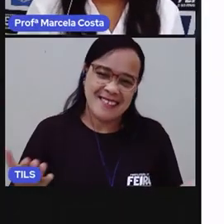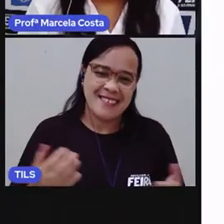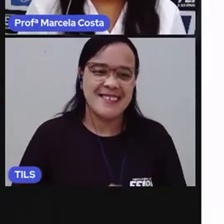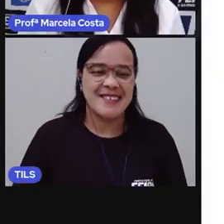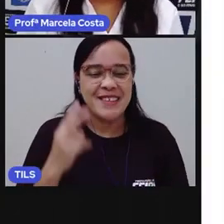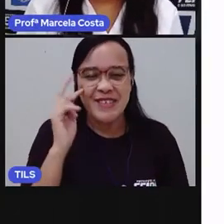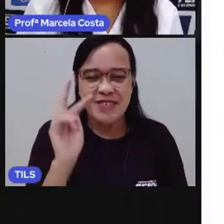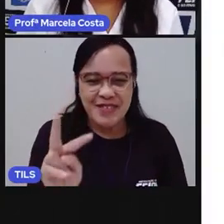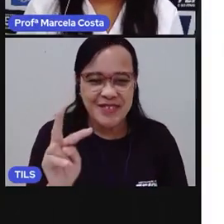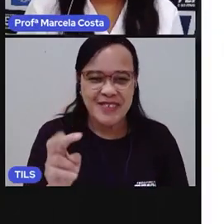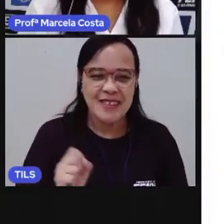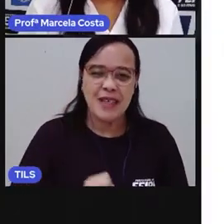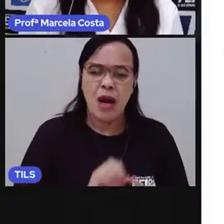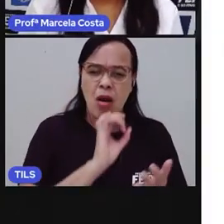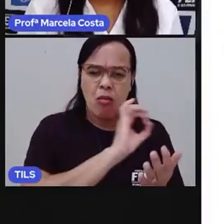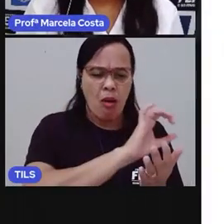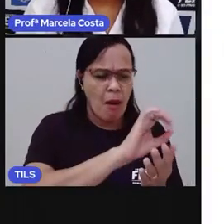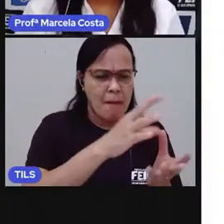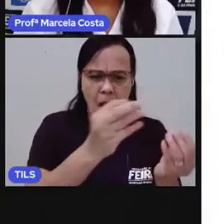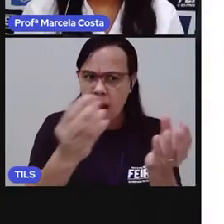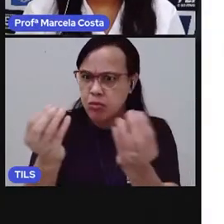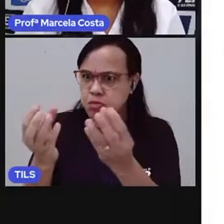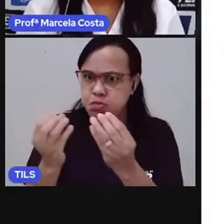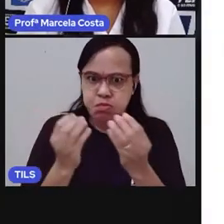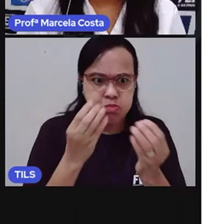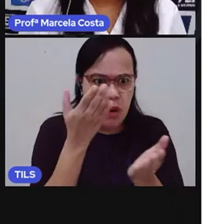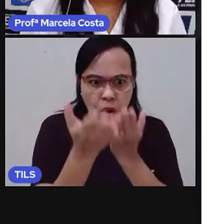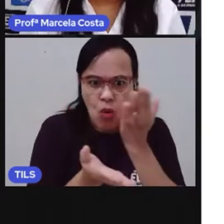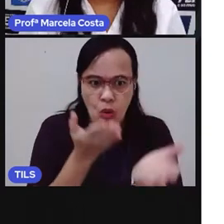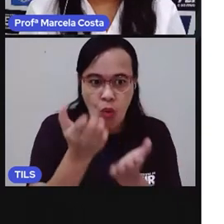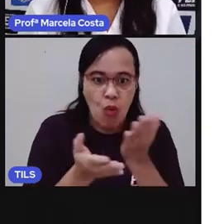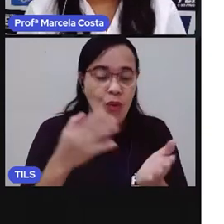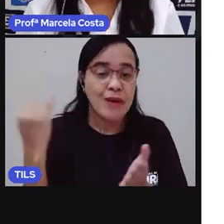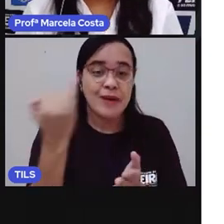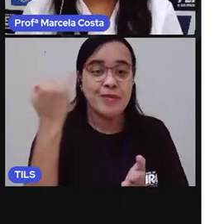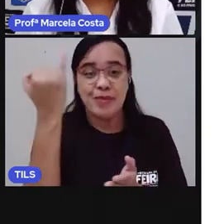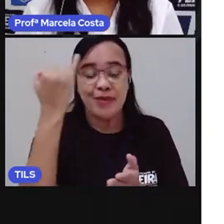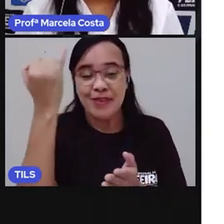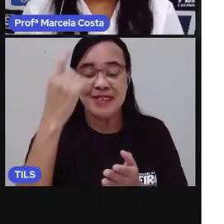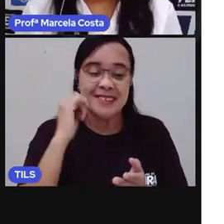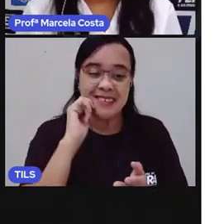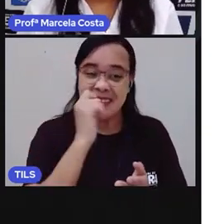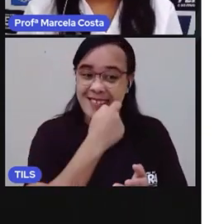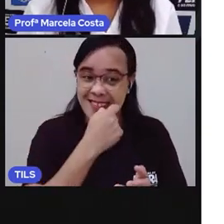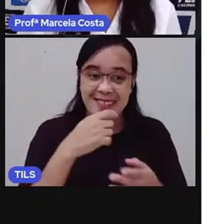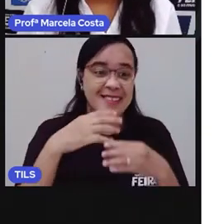Viram quantos cuidados a gente pode ter para manter a saúde dos nossos dentes?